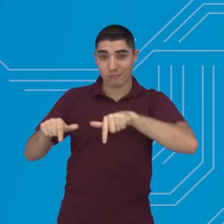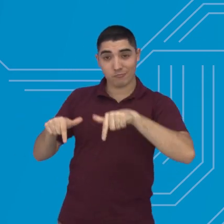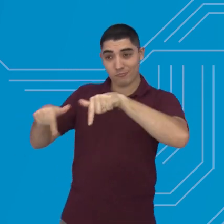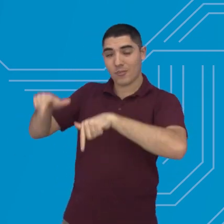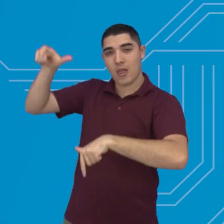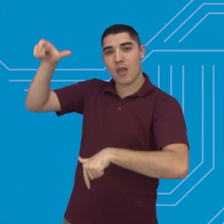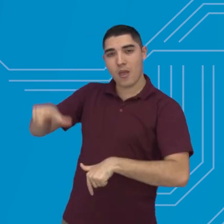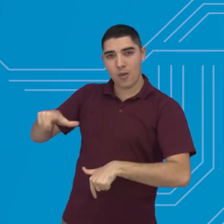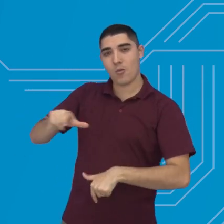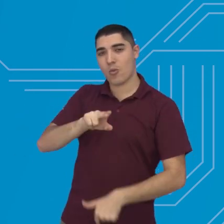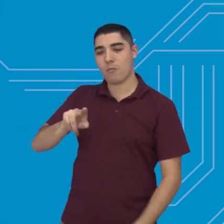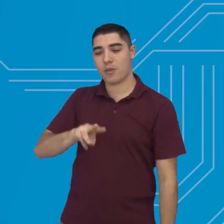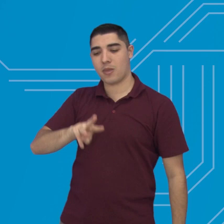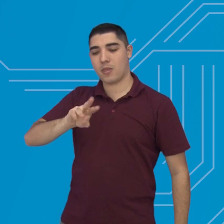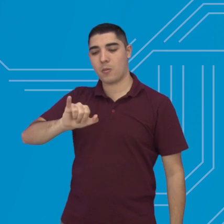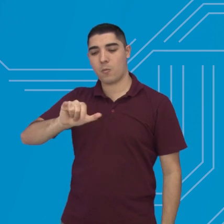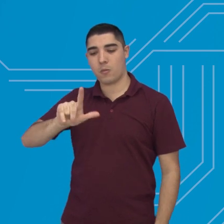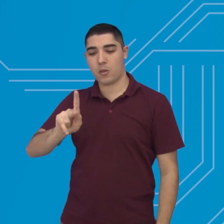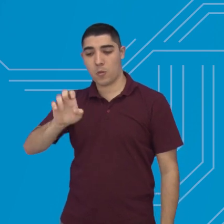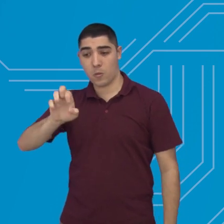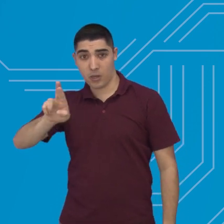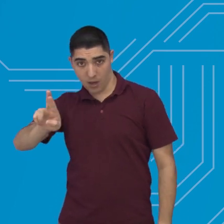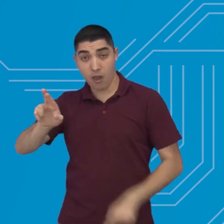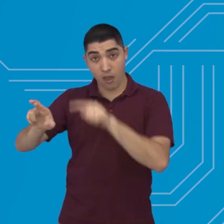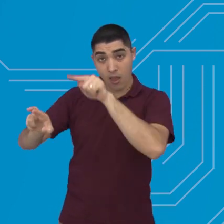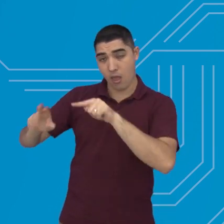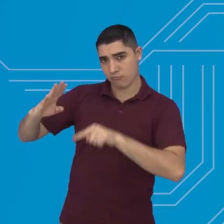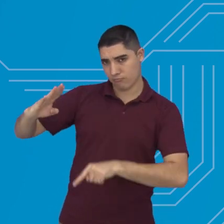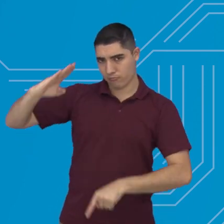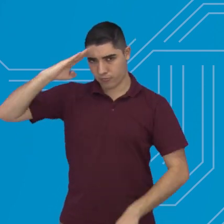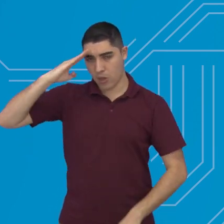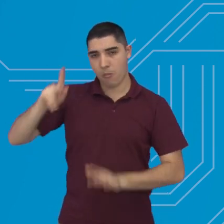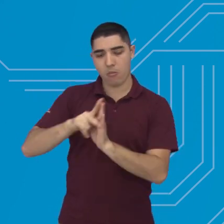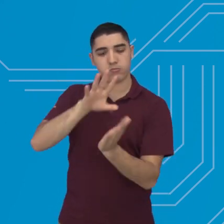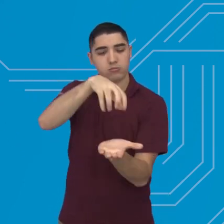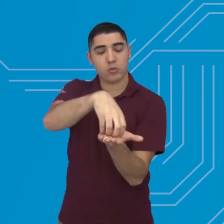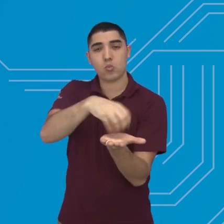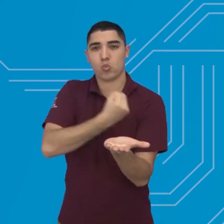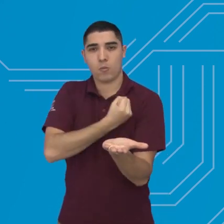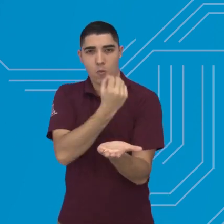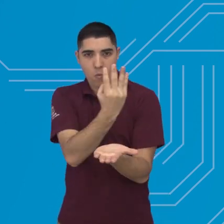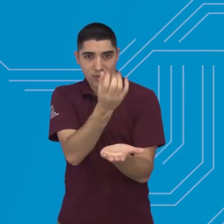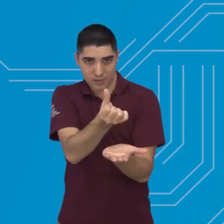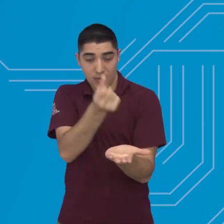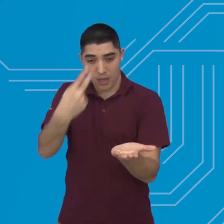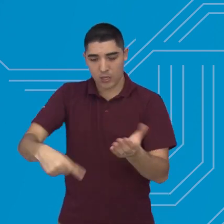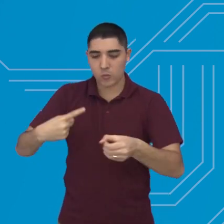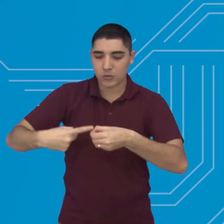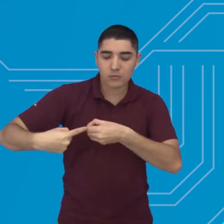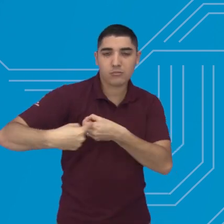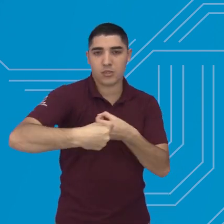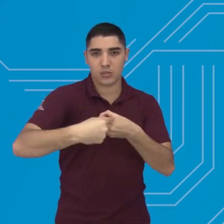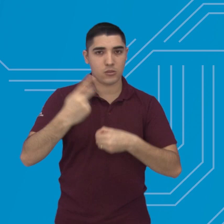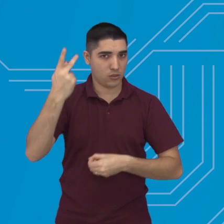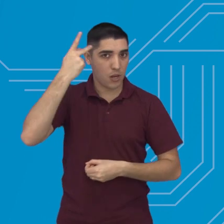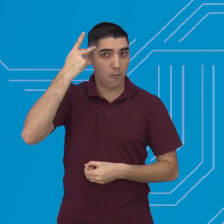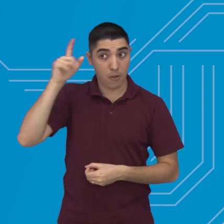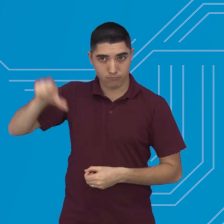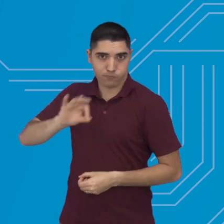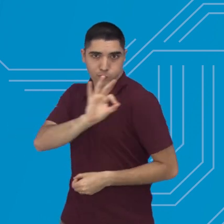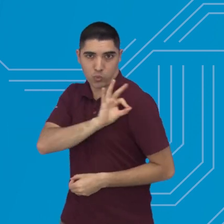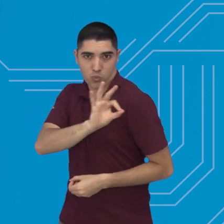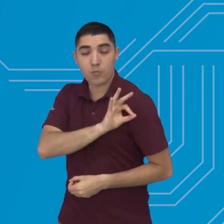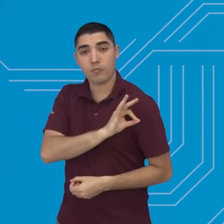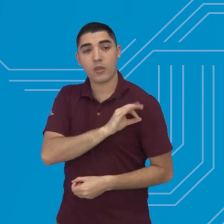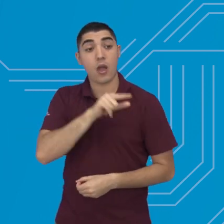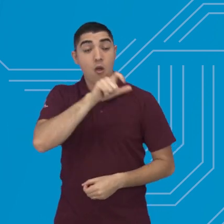ao tenente-coronel Wilker dos Santos Lopes, atual comandante do 46º Batalhão de Polícia Militar do interior de São Paulo.